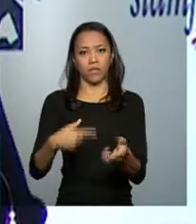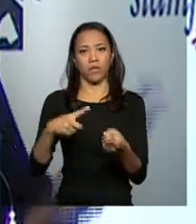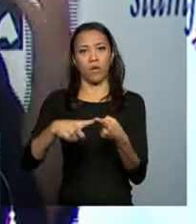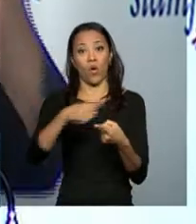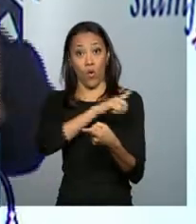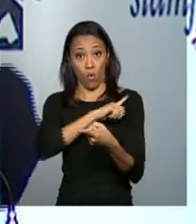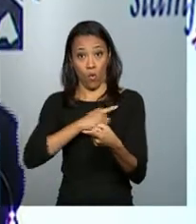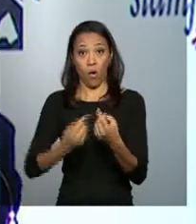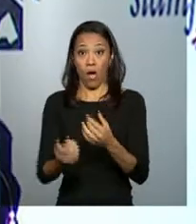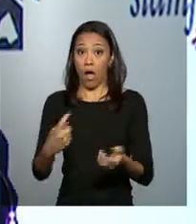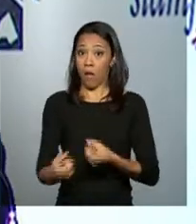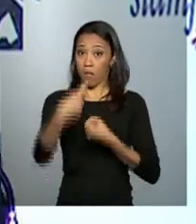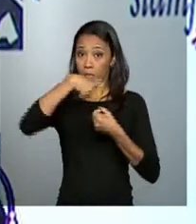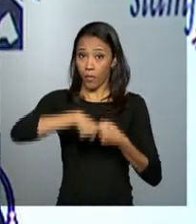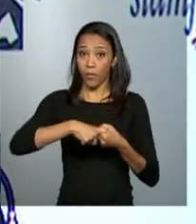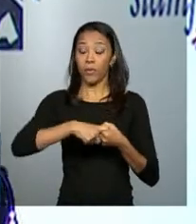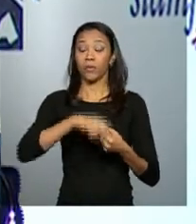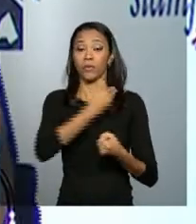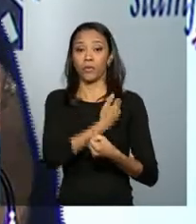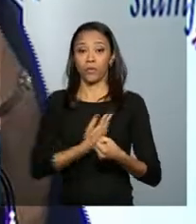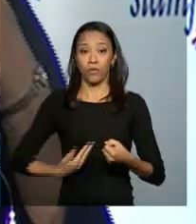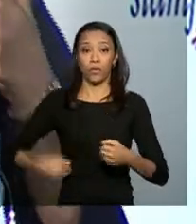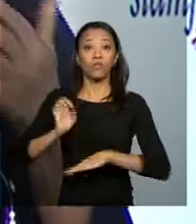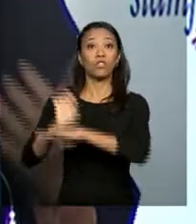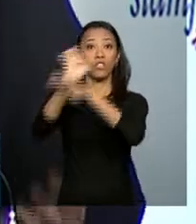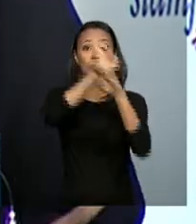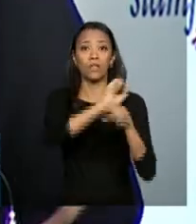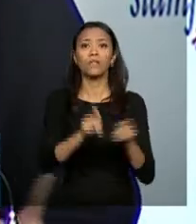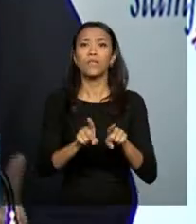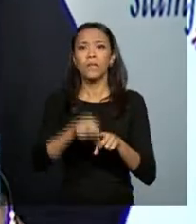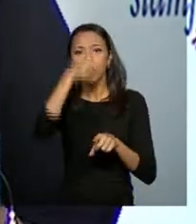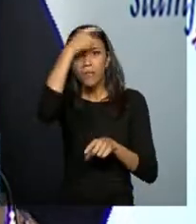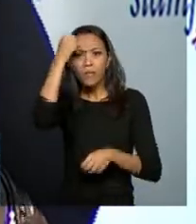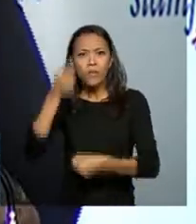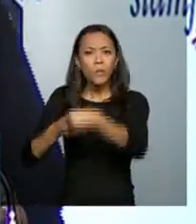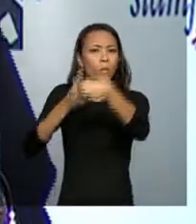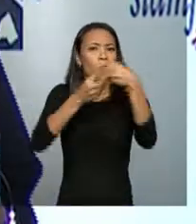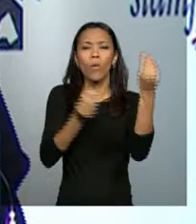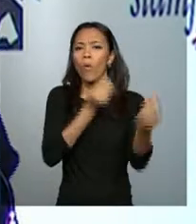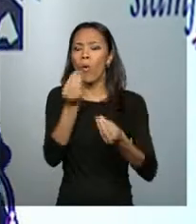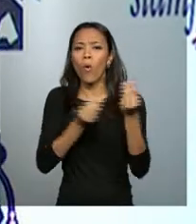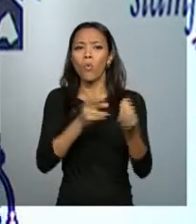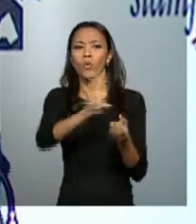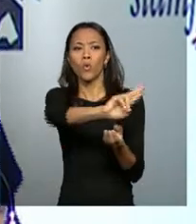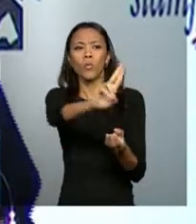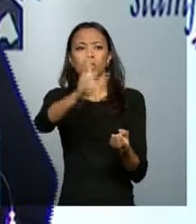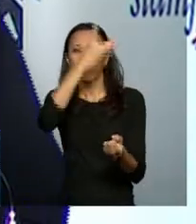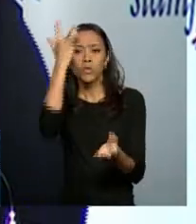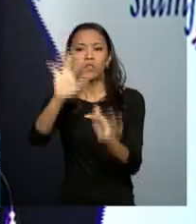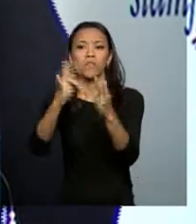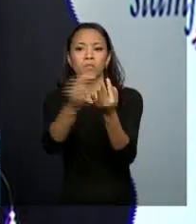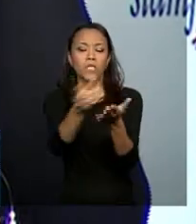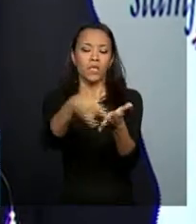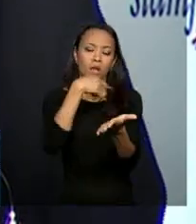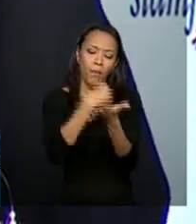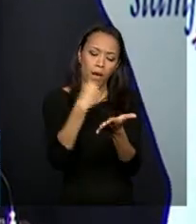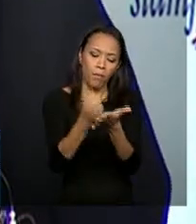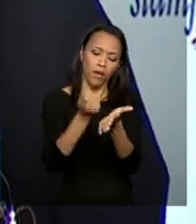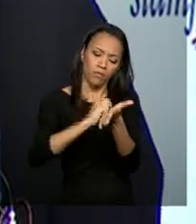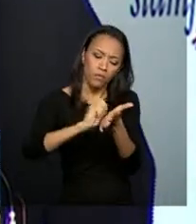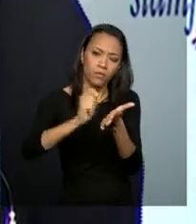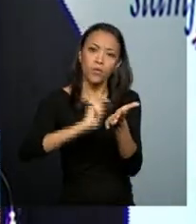governos estaduais e municipais, fazendo cadastros, fornecendo